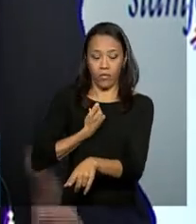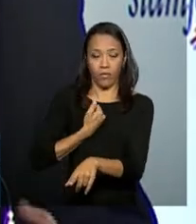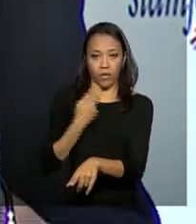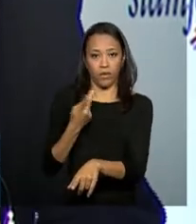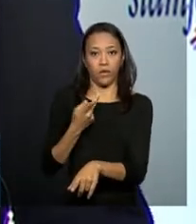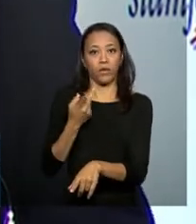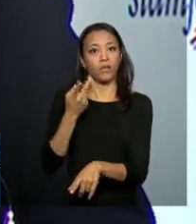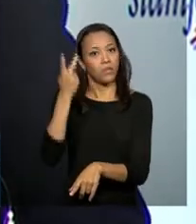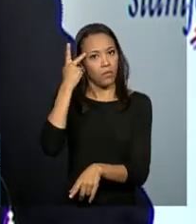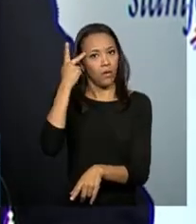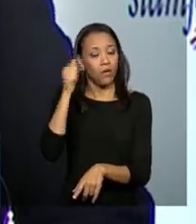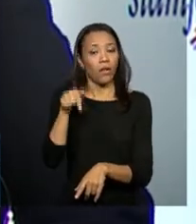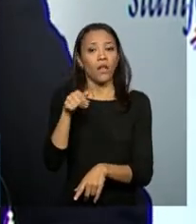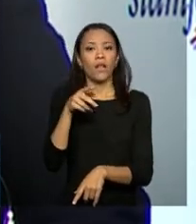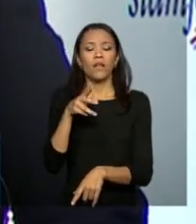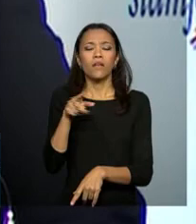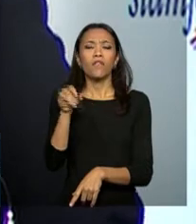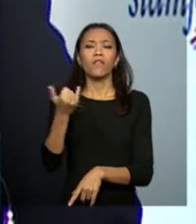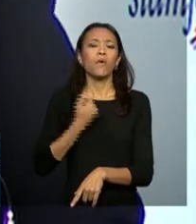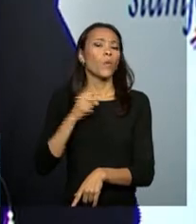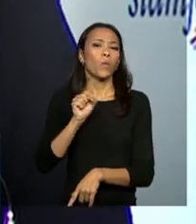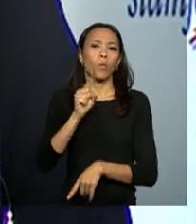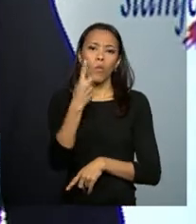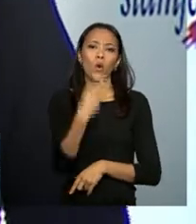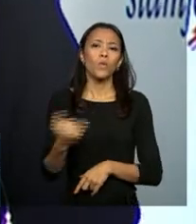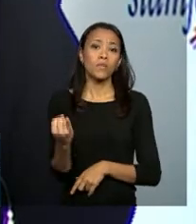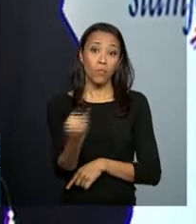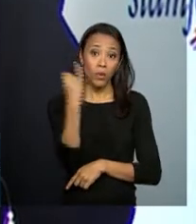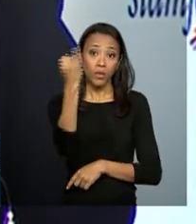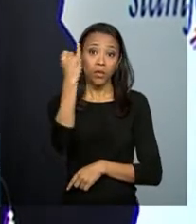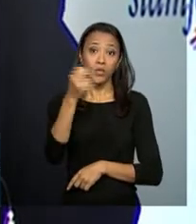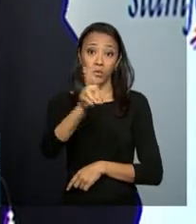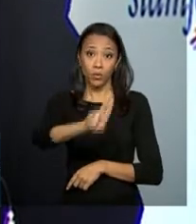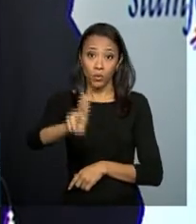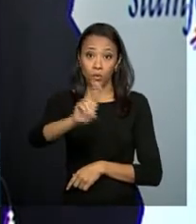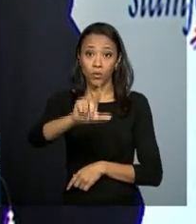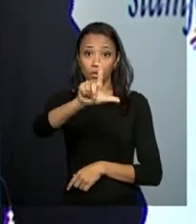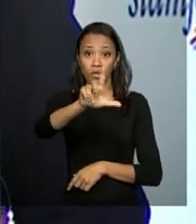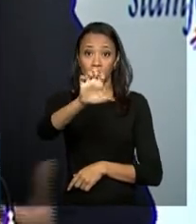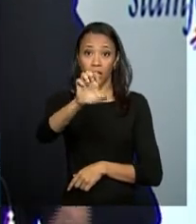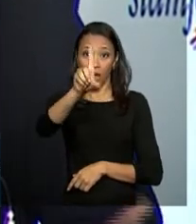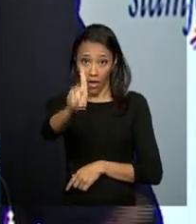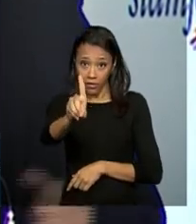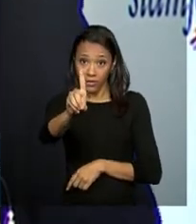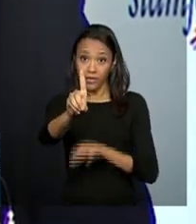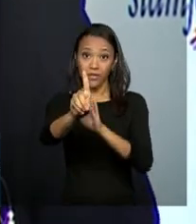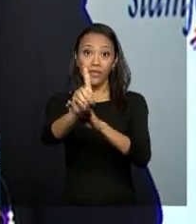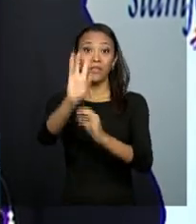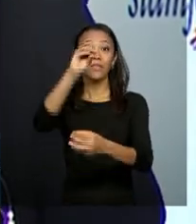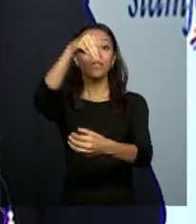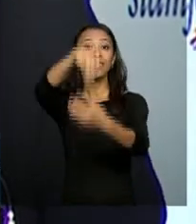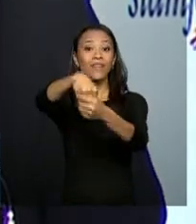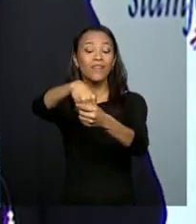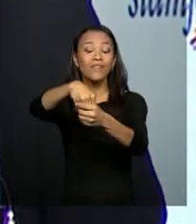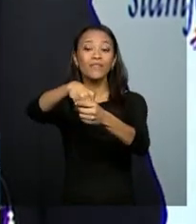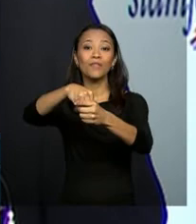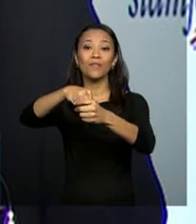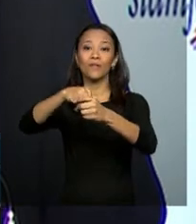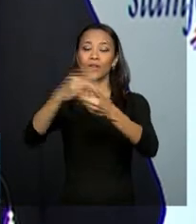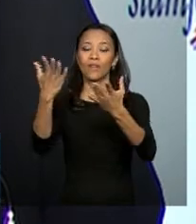uma questão que eu creio que é essencial, que é o uso de LED como na iluminação pública, o que